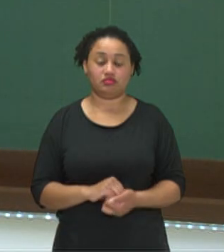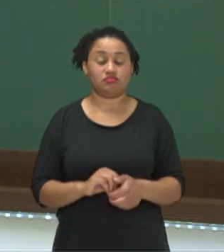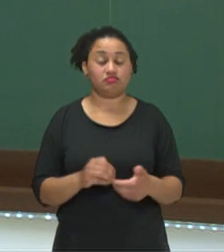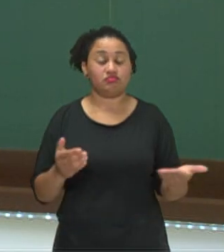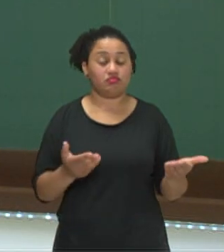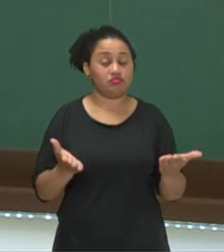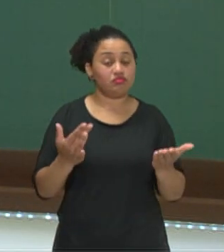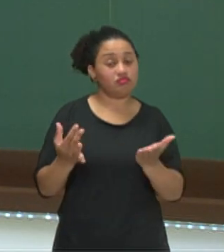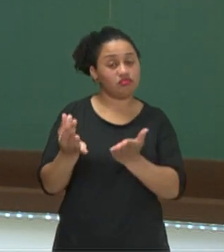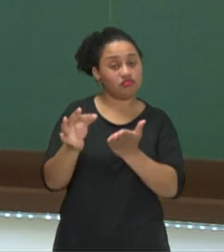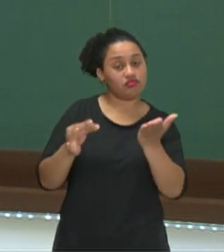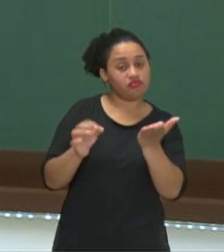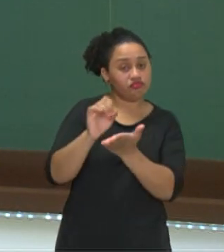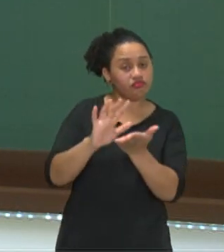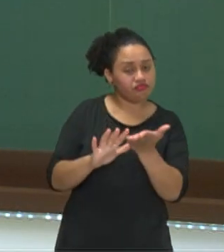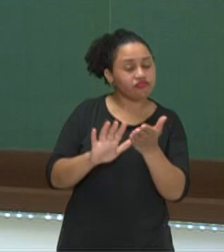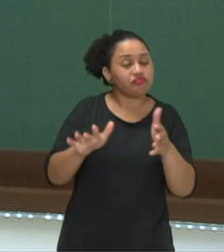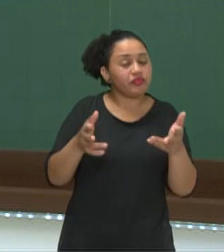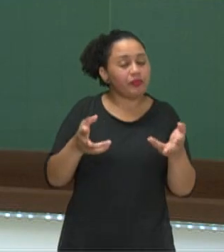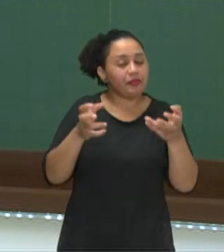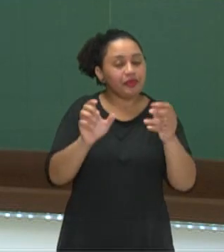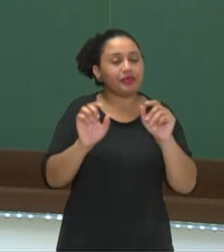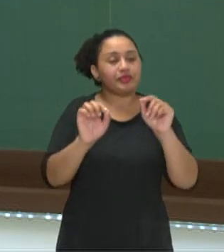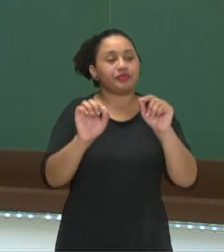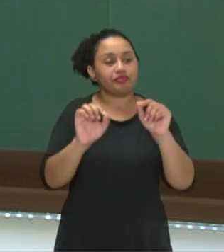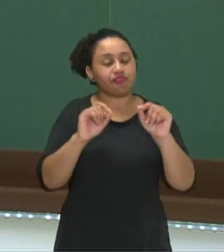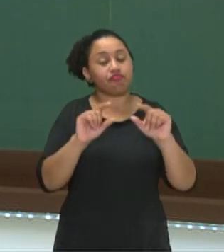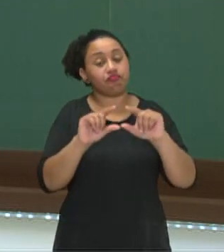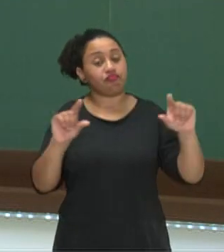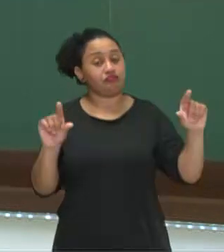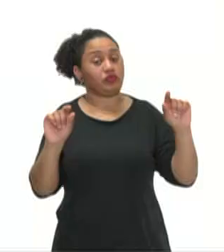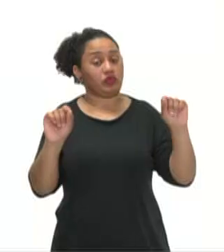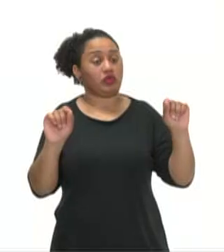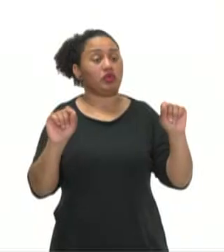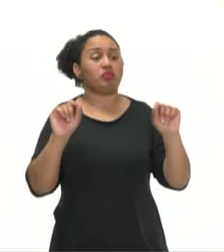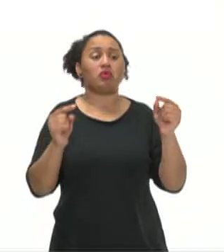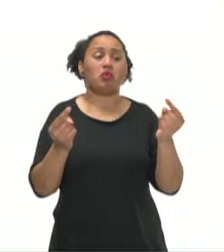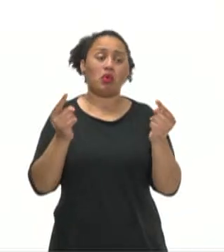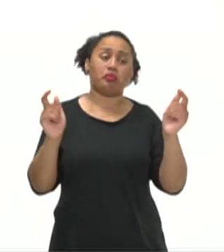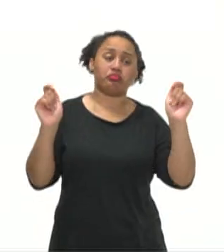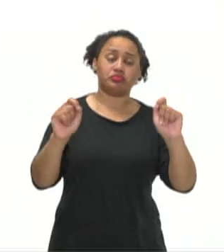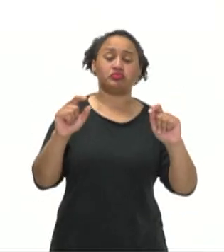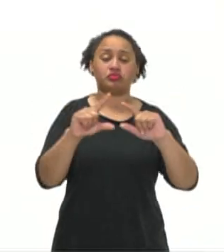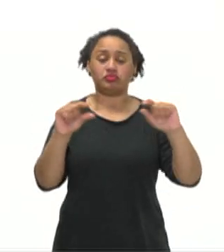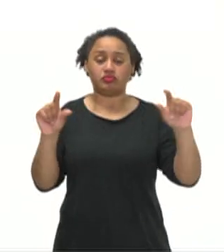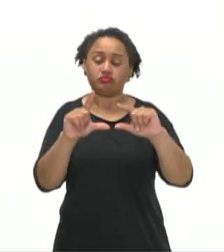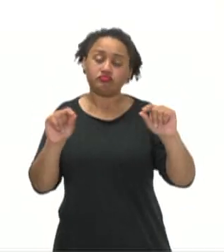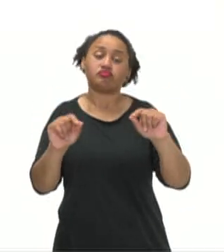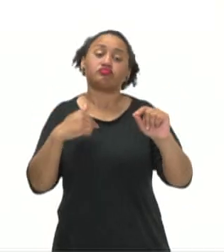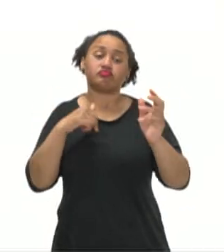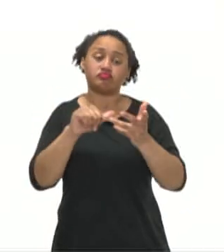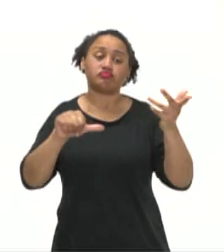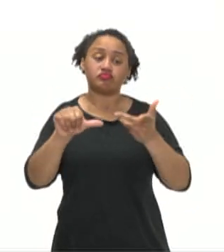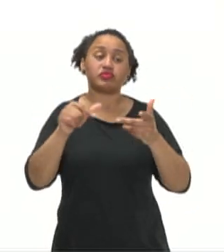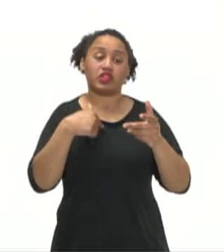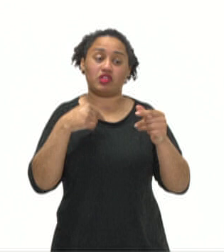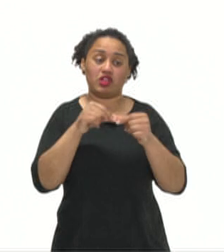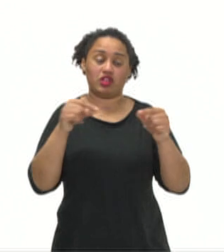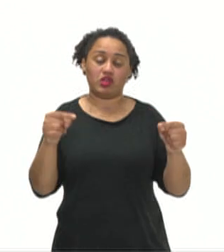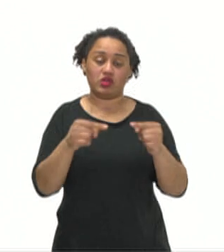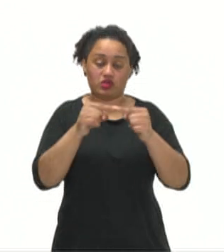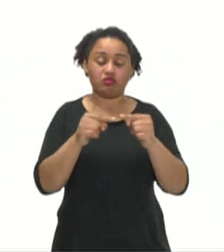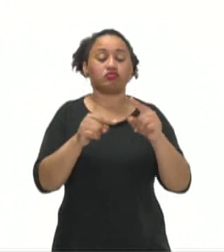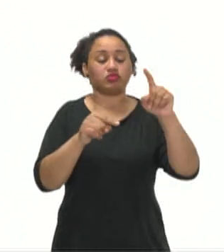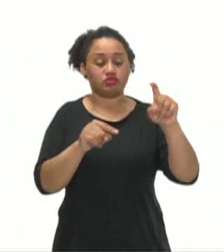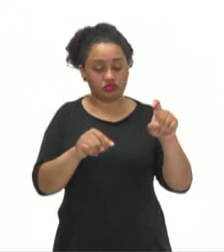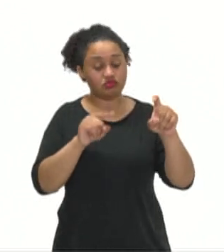Vamos para a correção da atividade? Olha só, o enunciado fala assim, ó, qual a provável fórmula do composto formado pela combinação